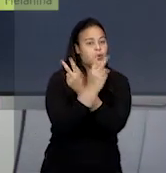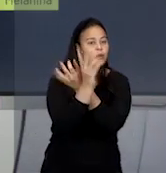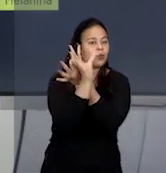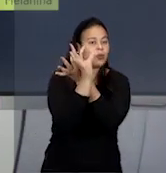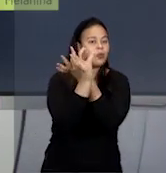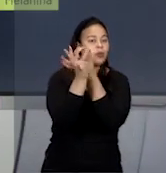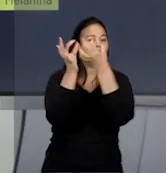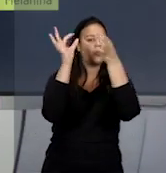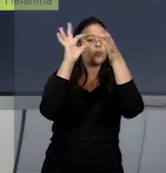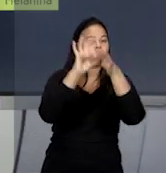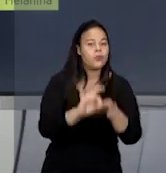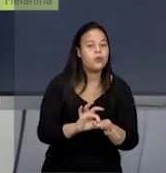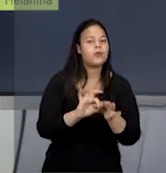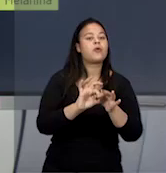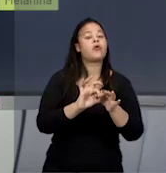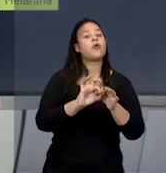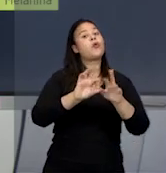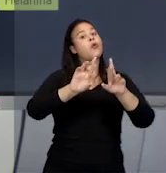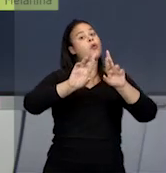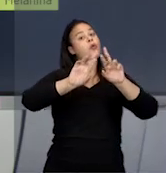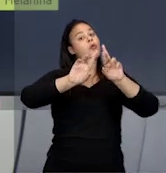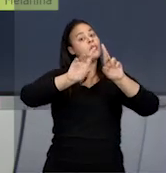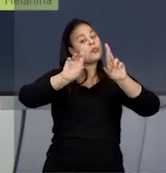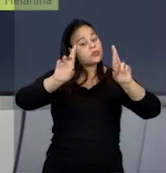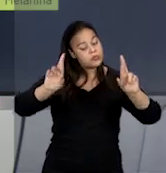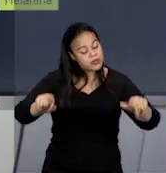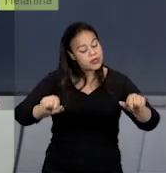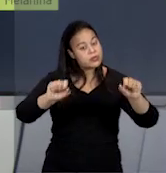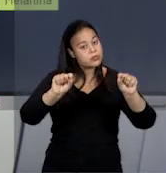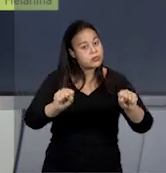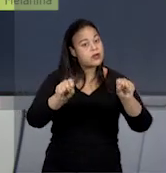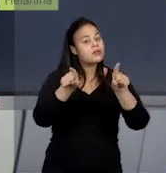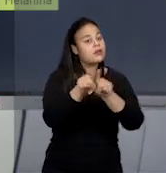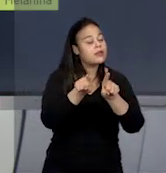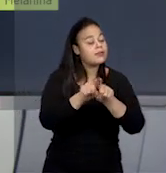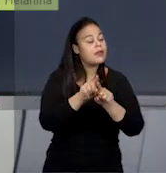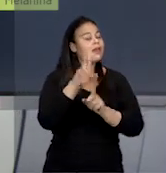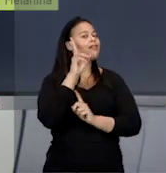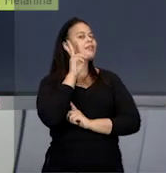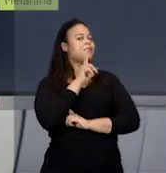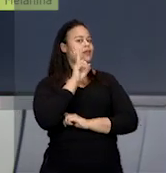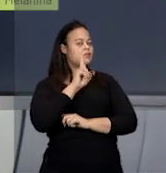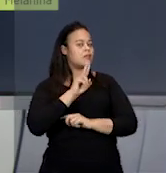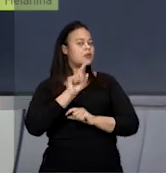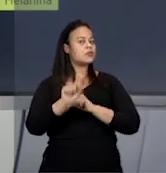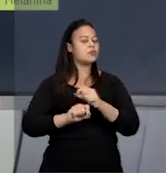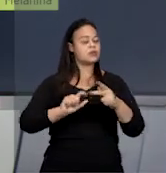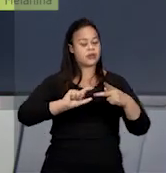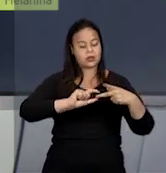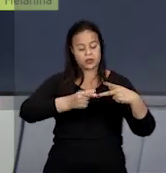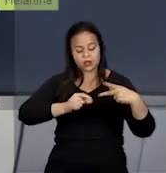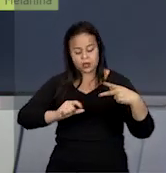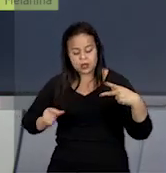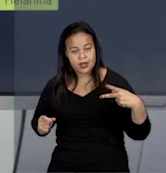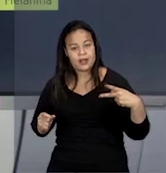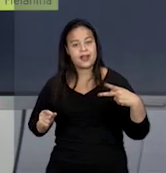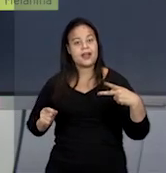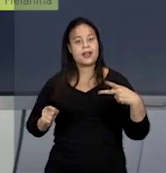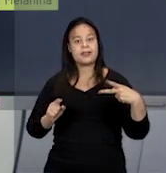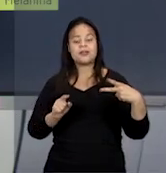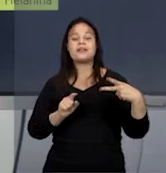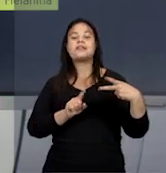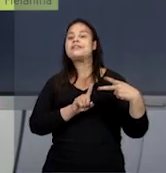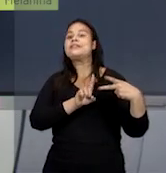em cromossomos homólogos diferentes, tá? Mas lembrando que eles são de genes o quê? Não